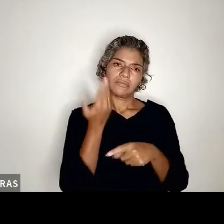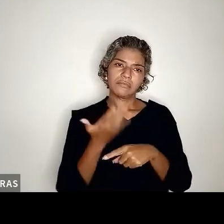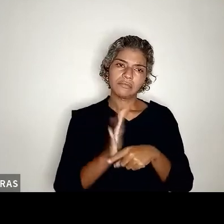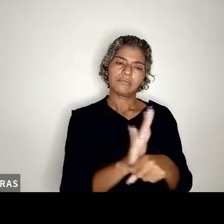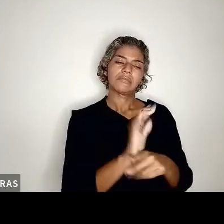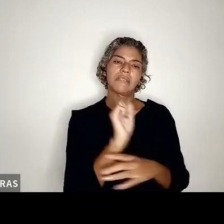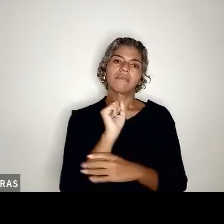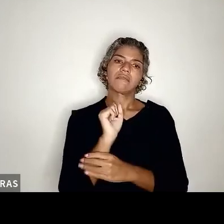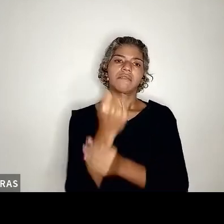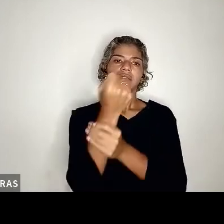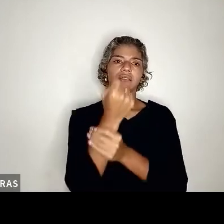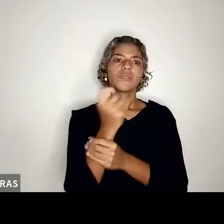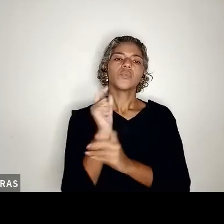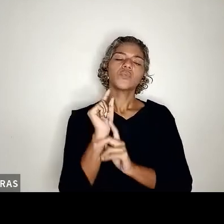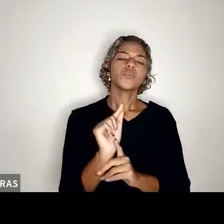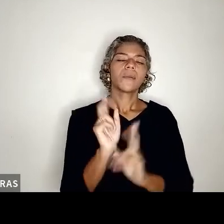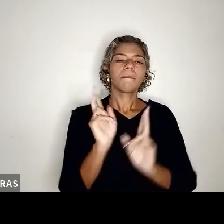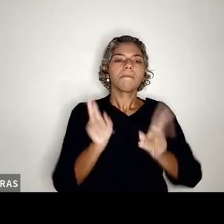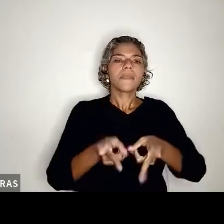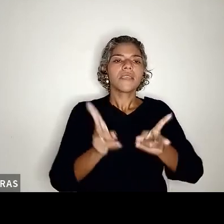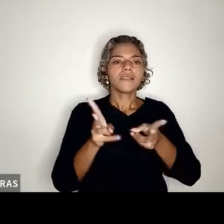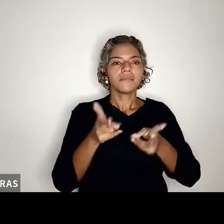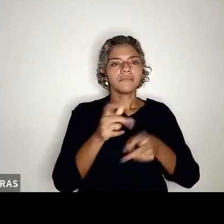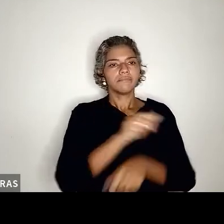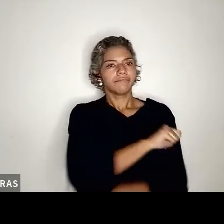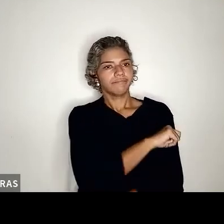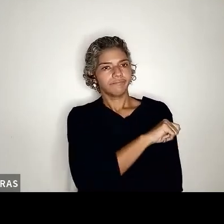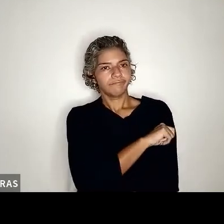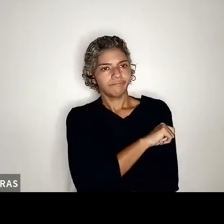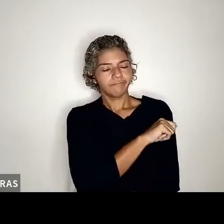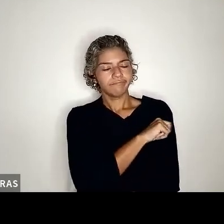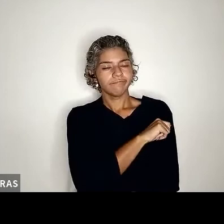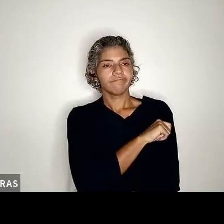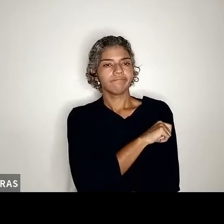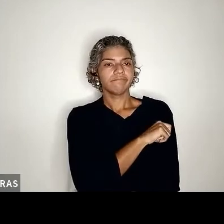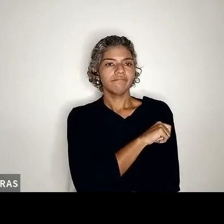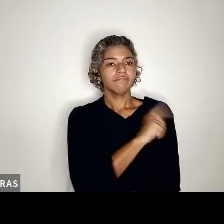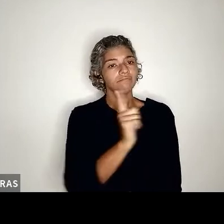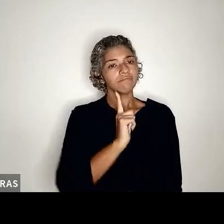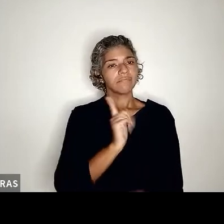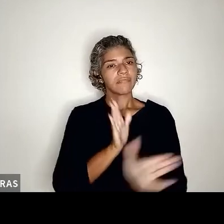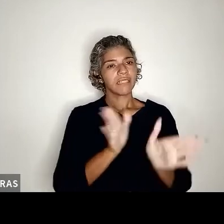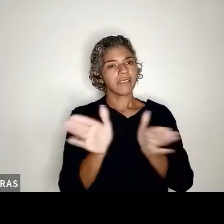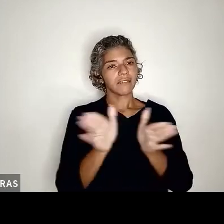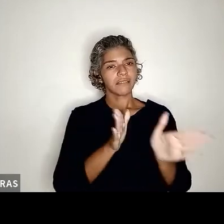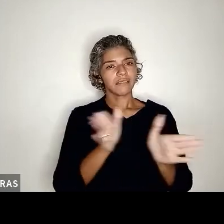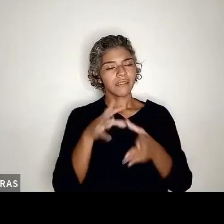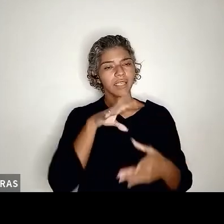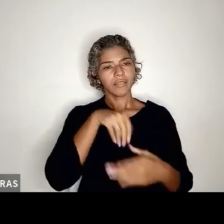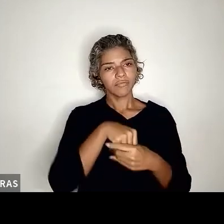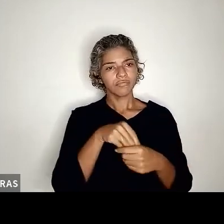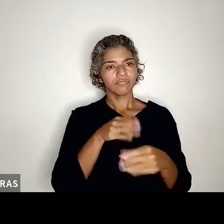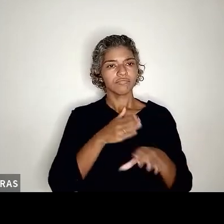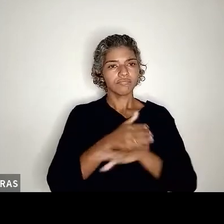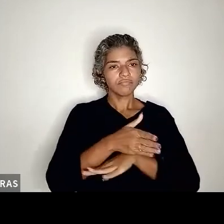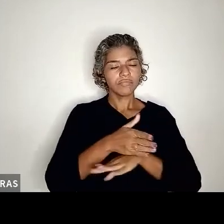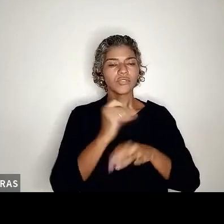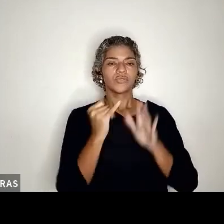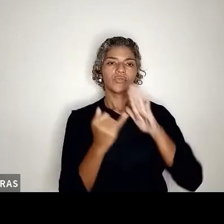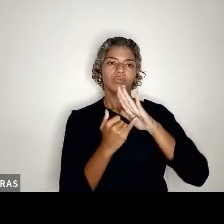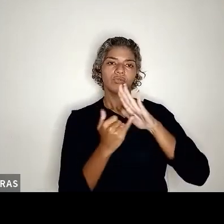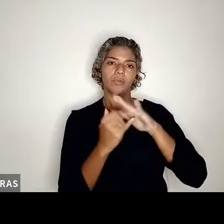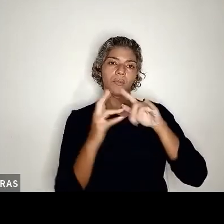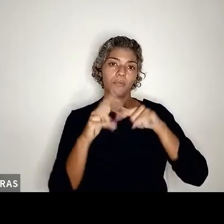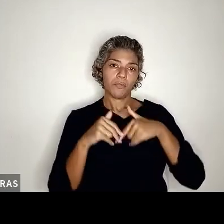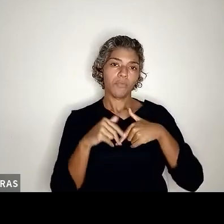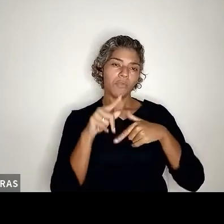permanência dos estudantes, enfim, dos alunos que têm acesso à instituição, à educação na instituição via ações afirmativas,